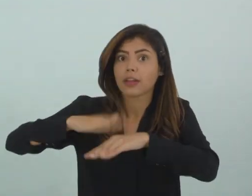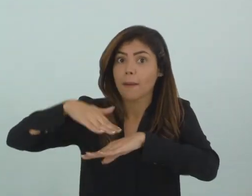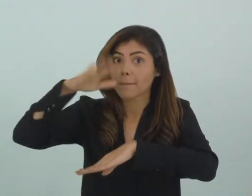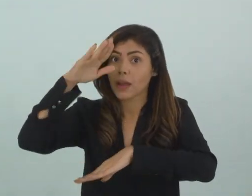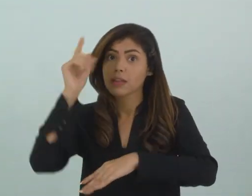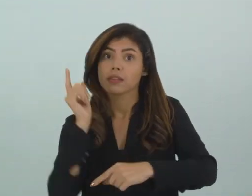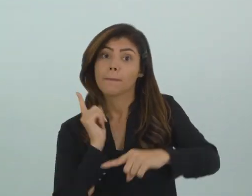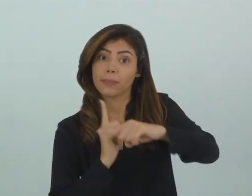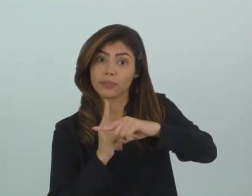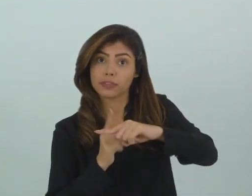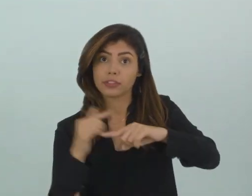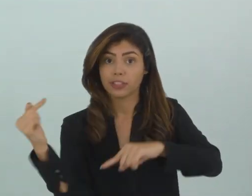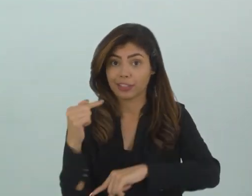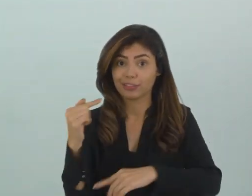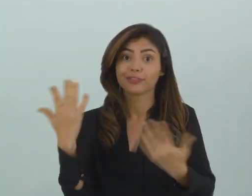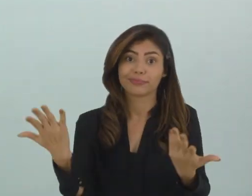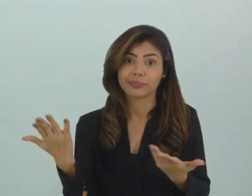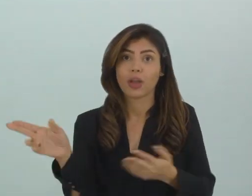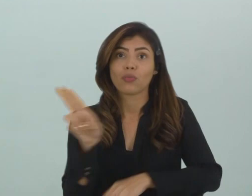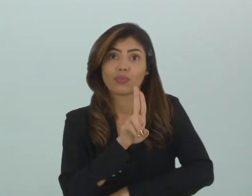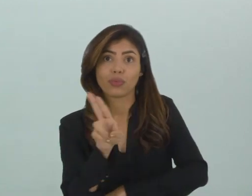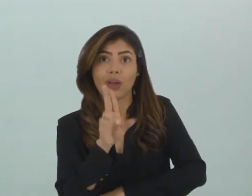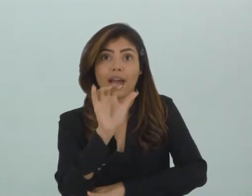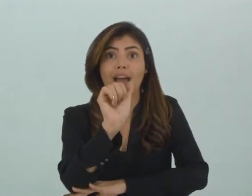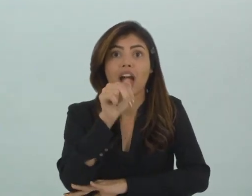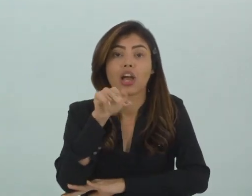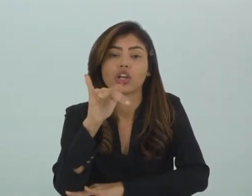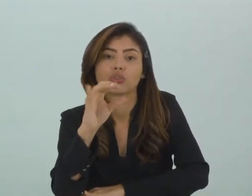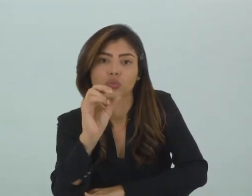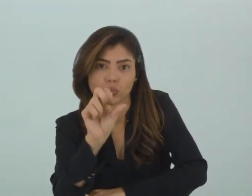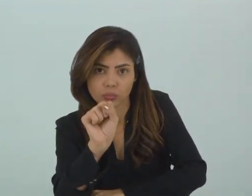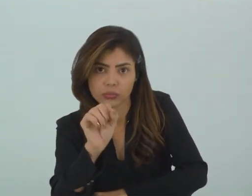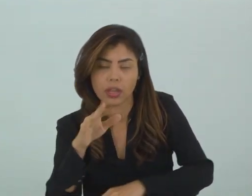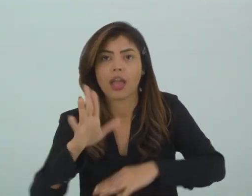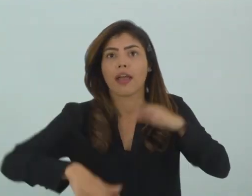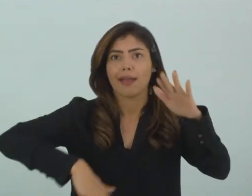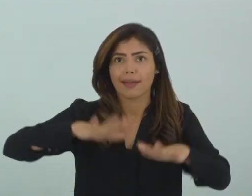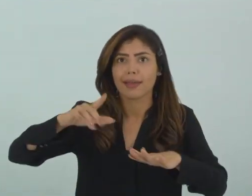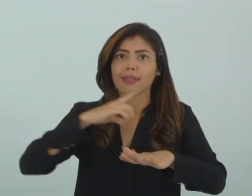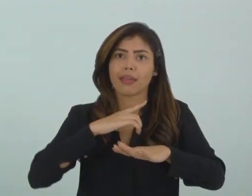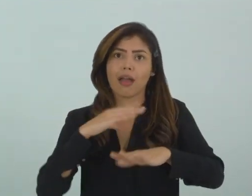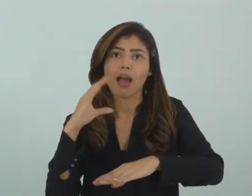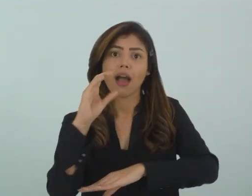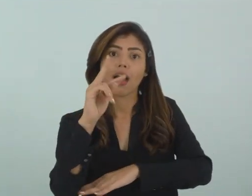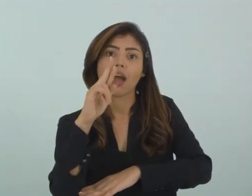ser chamado de ânion, que são íons que têm uma carga negativa.